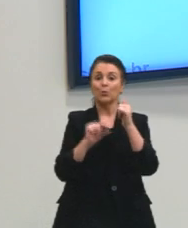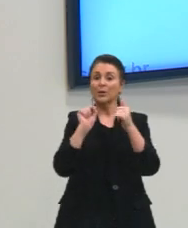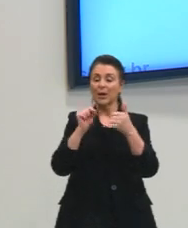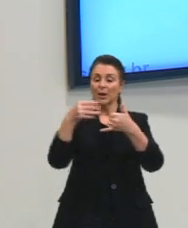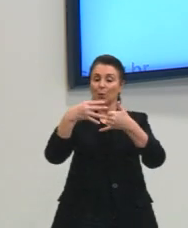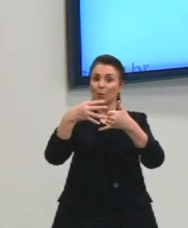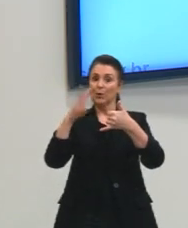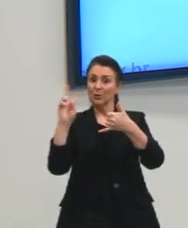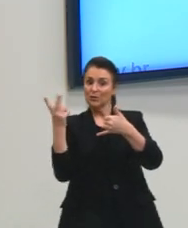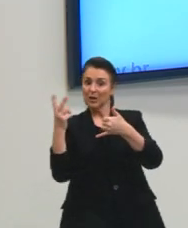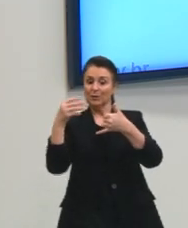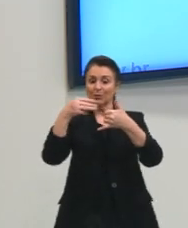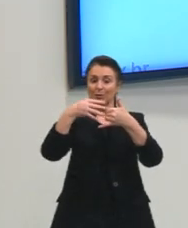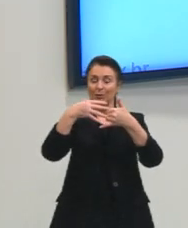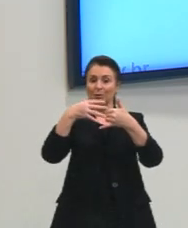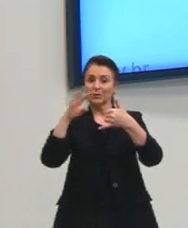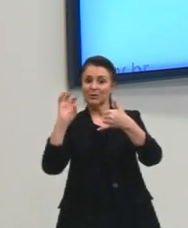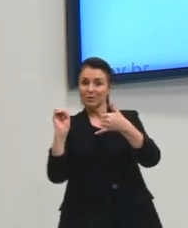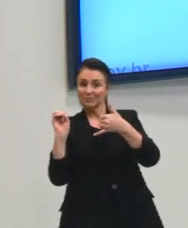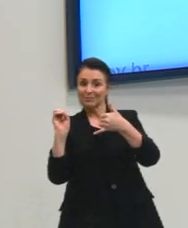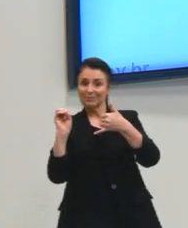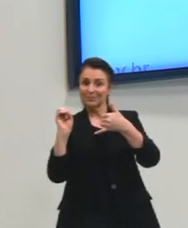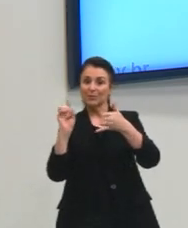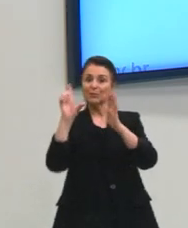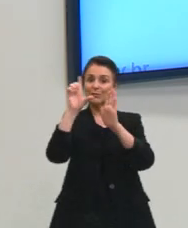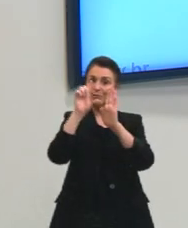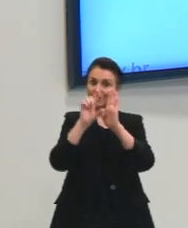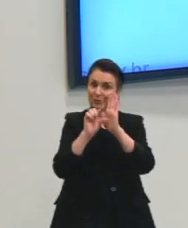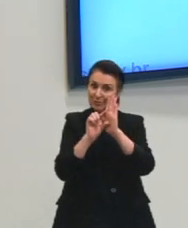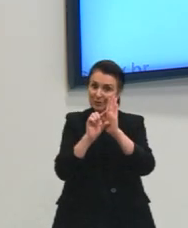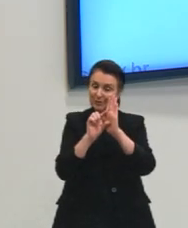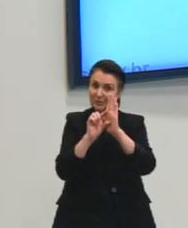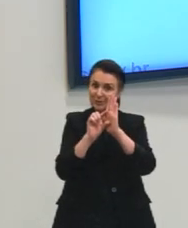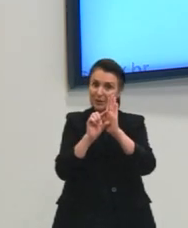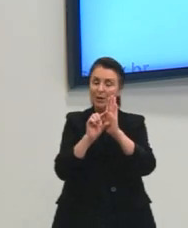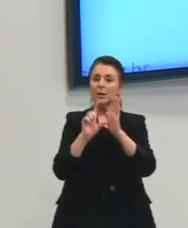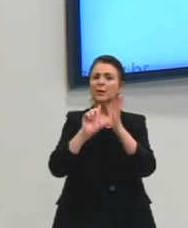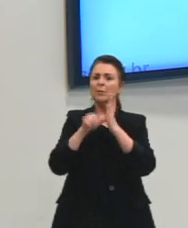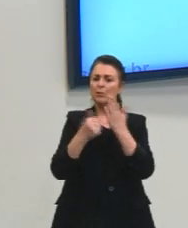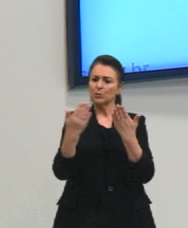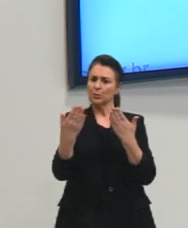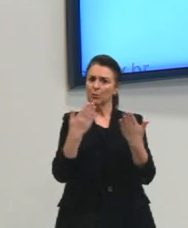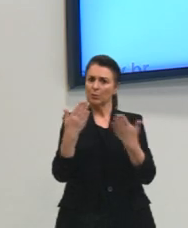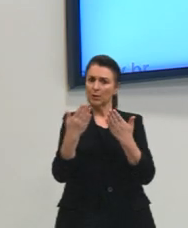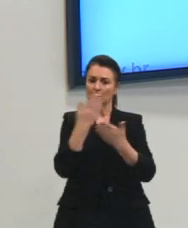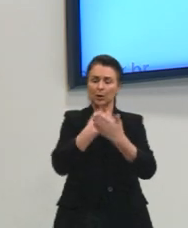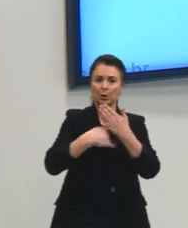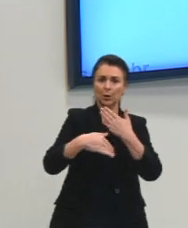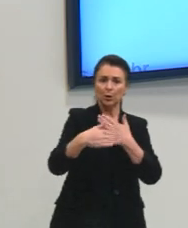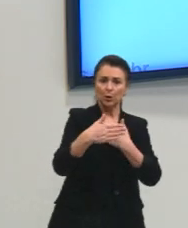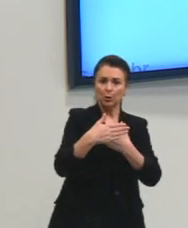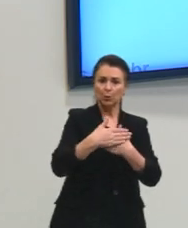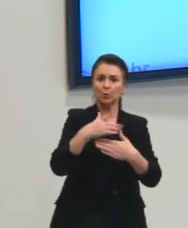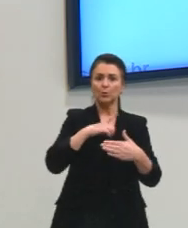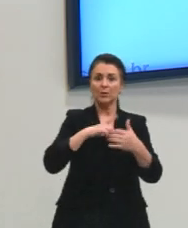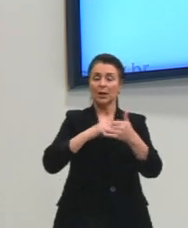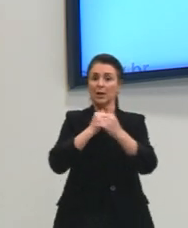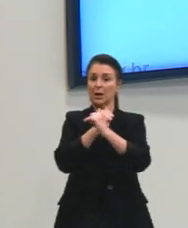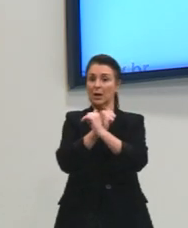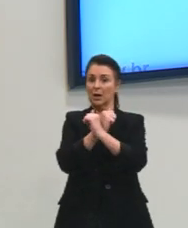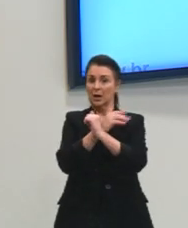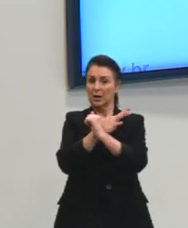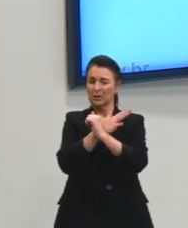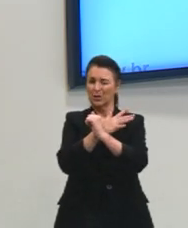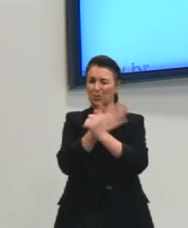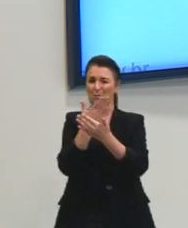oxigênio né o número de átomos de hidrogênio do número de átomos de oxigênio e eu vou comparar se todos derem as do moderado